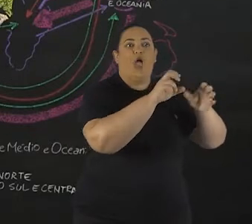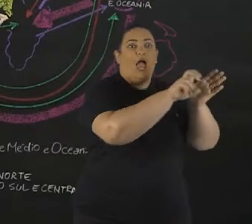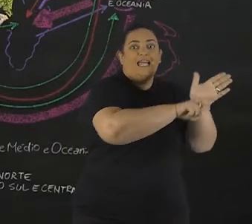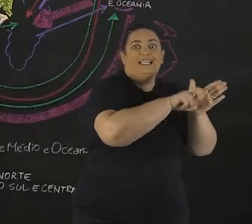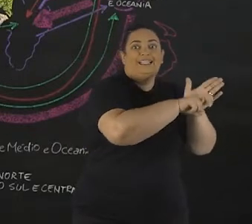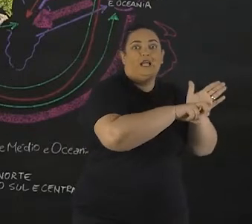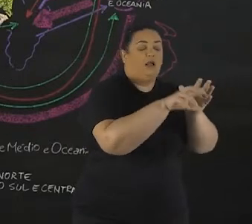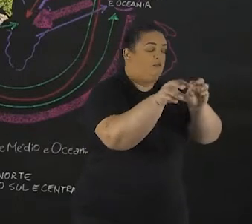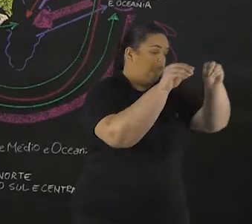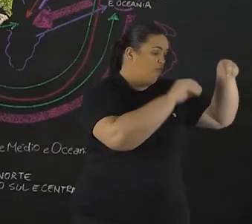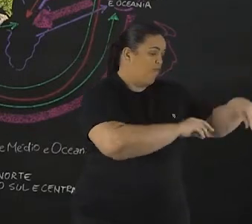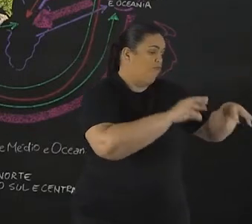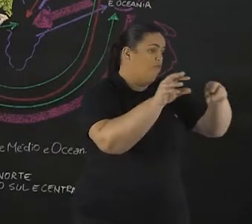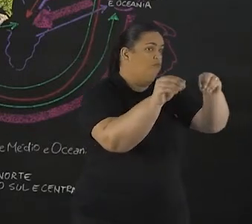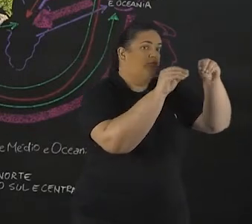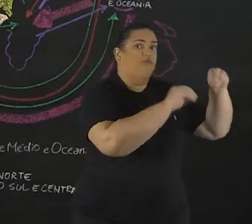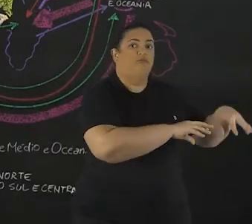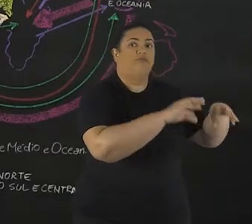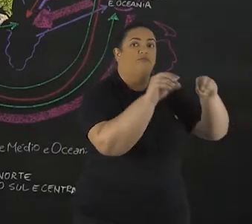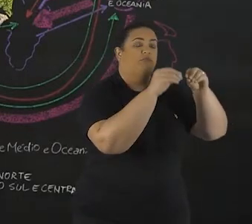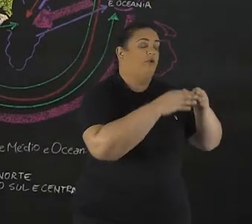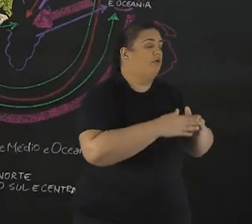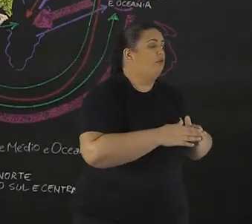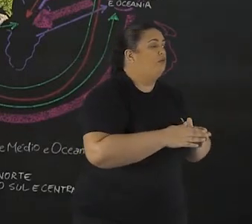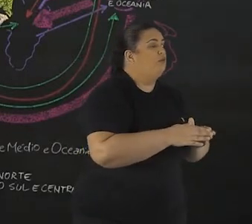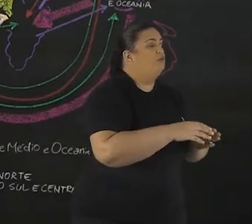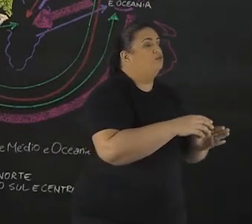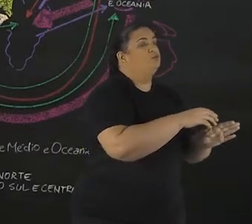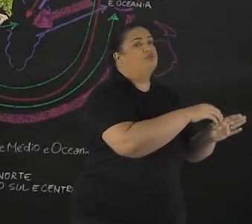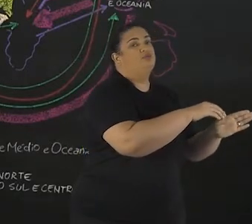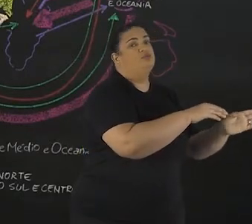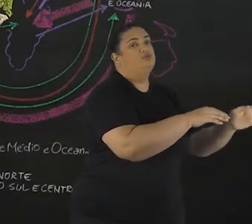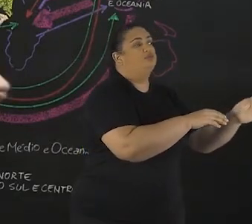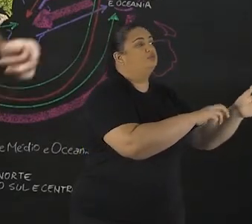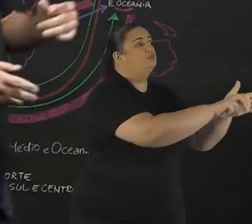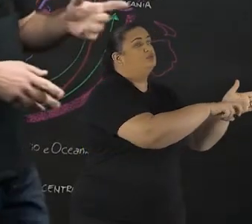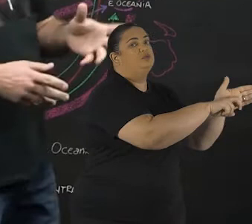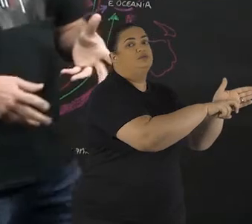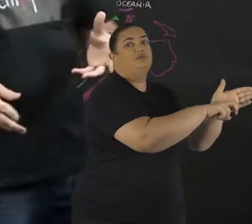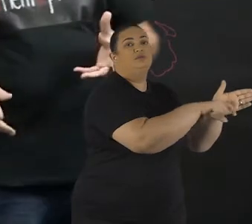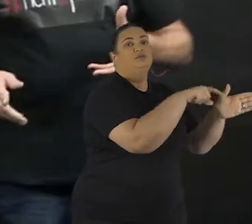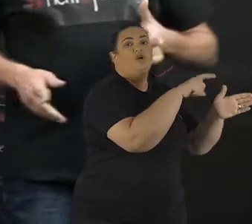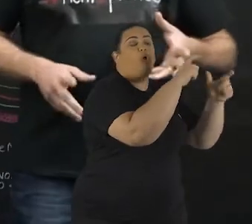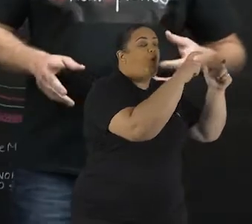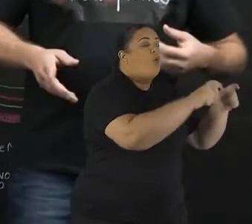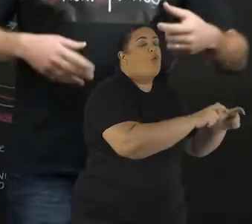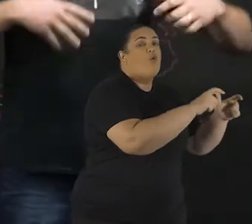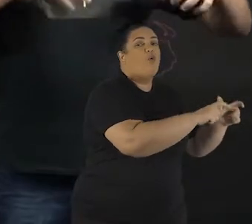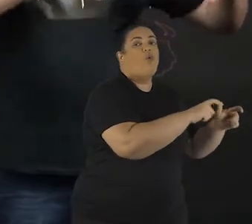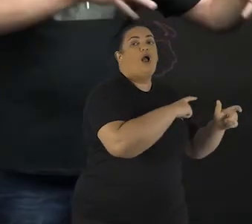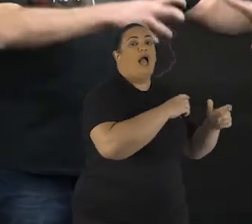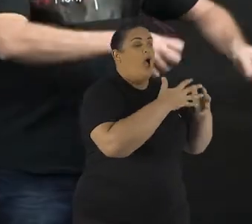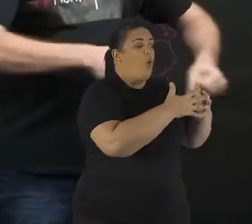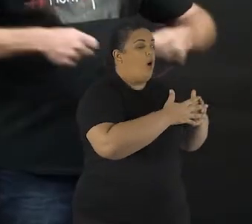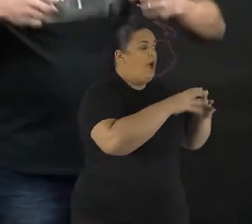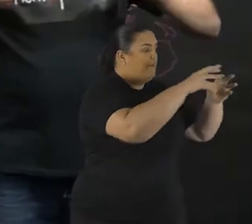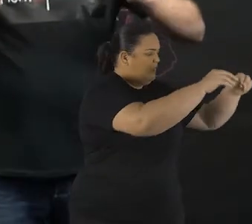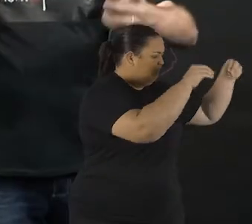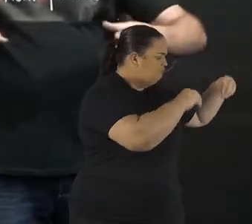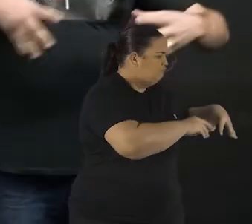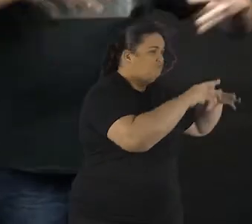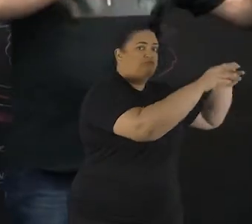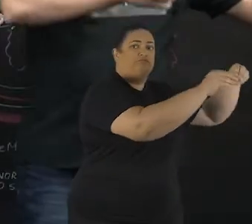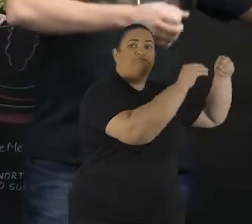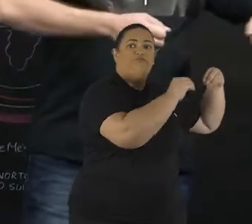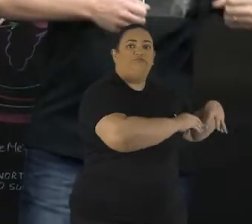trem. E aí depois esse trem vai ser levado até um determinado ponto, uma estação, onde vão tirar esses sacos e